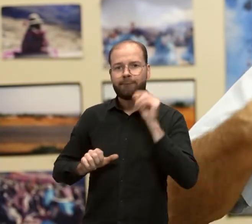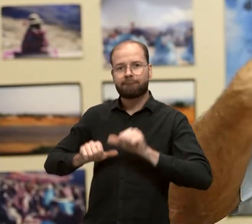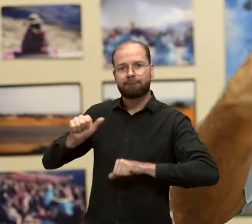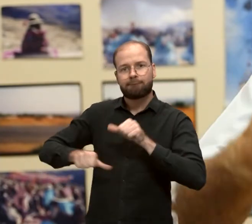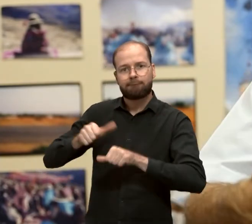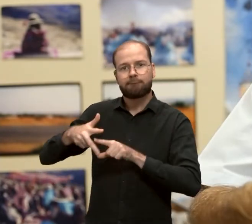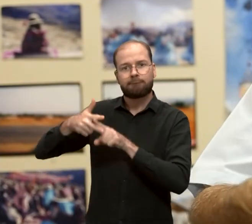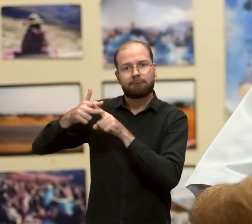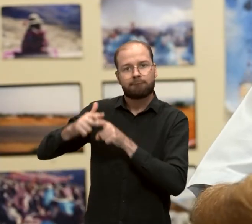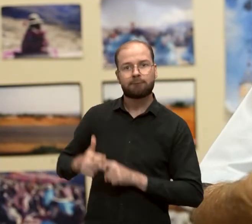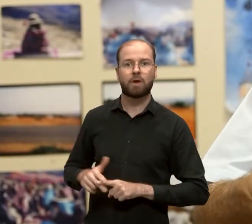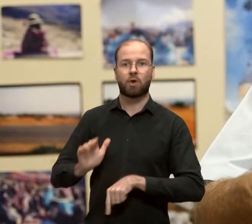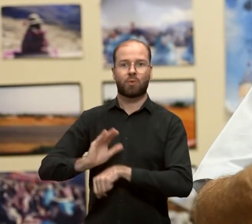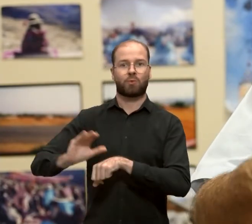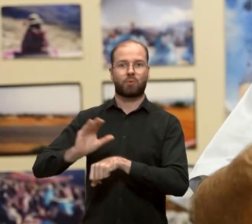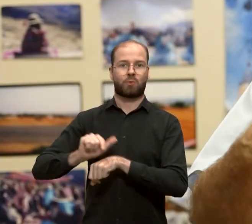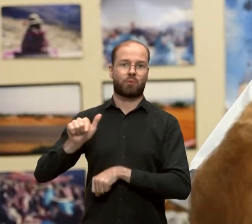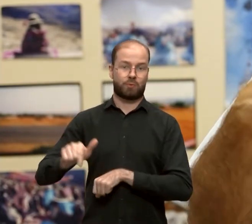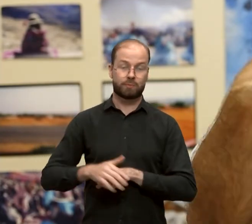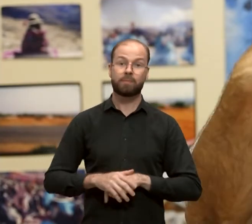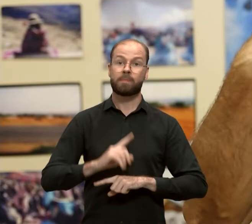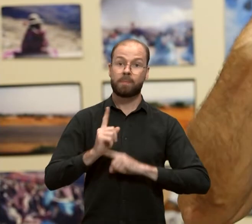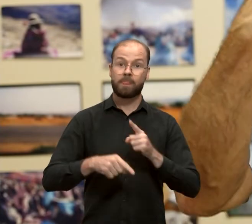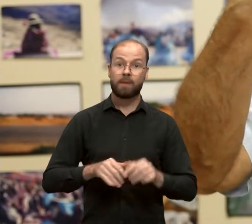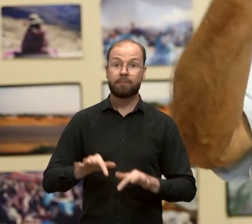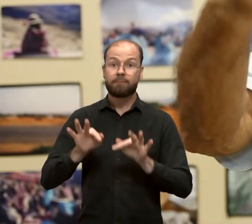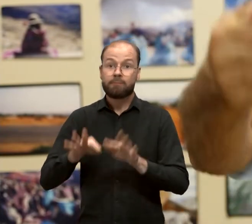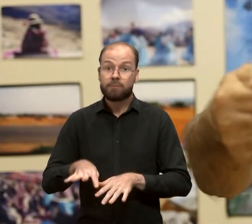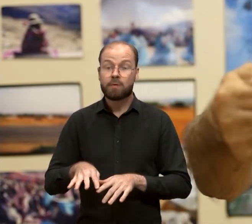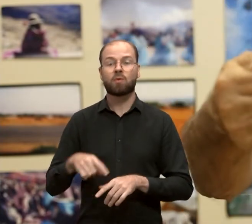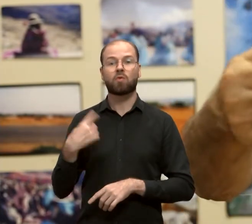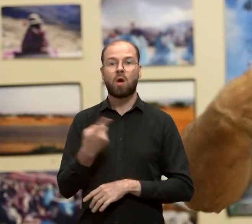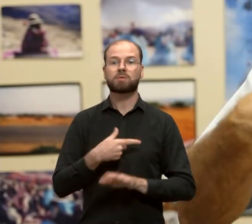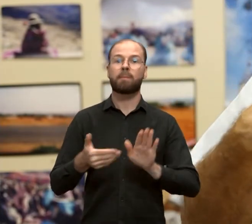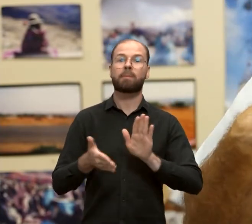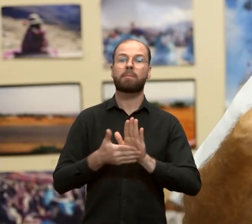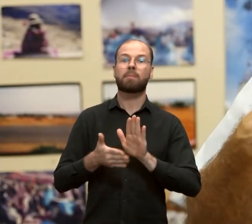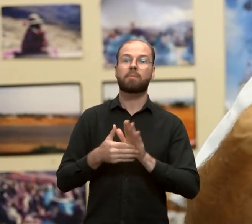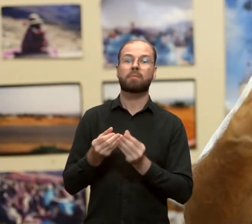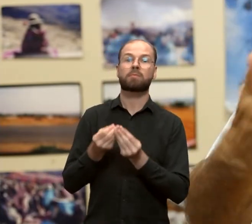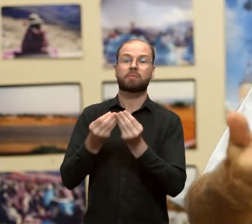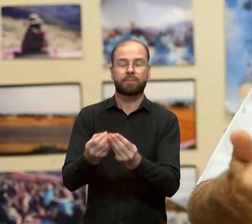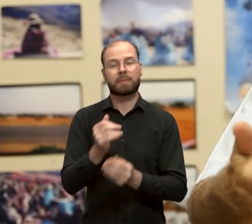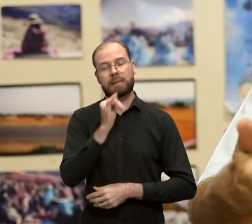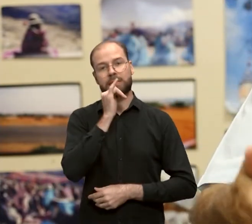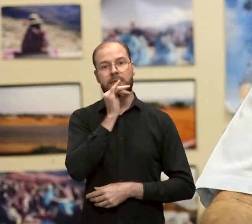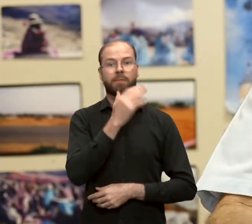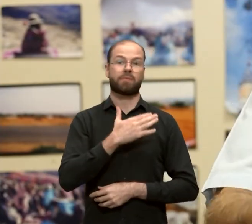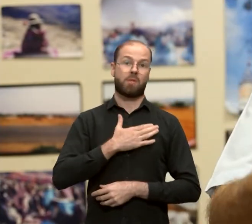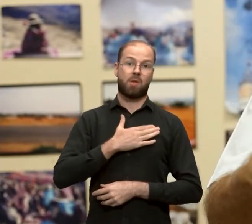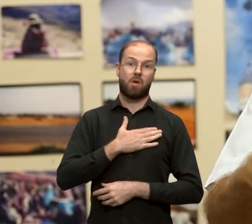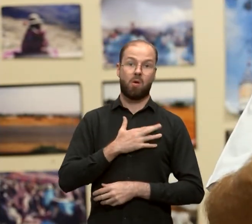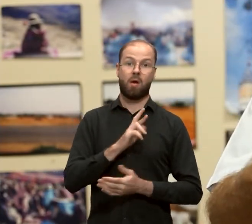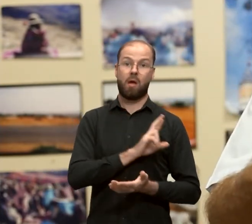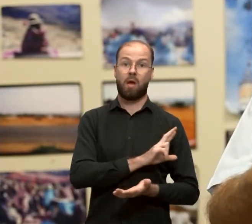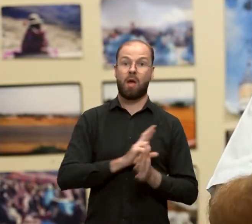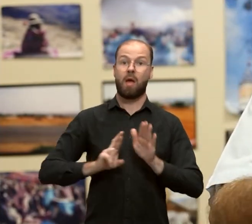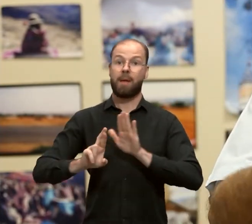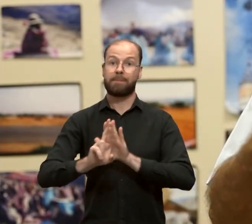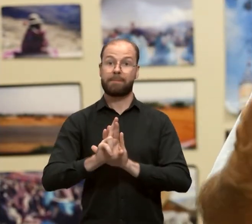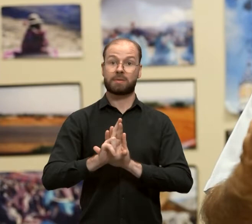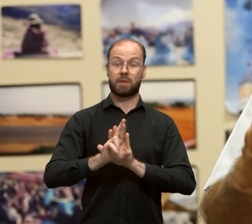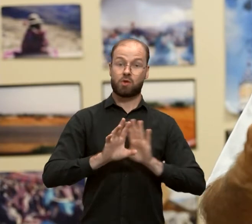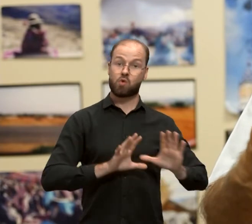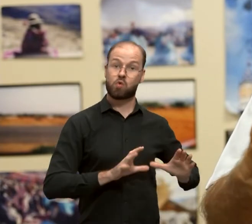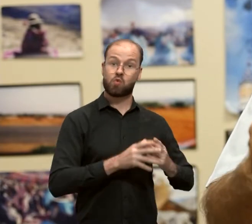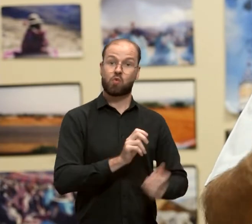quando terminava o ano, a gente, de certo modo, fazia uma proposta. Quer dizer, bom, eu fui representante de turma